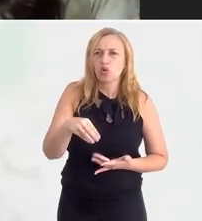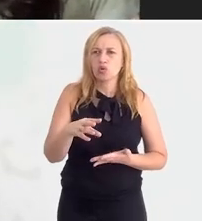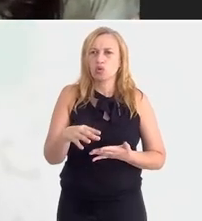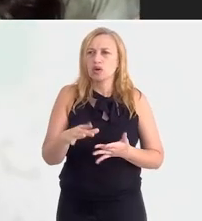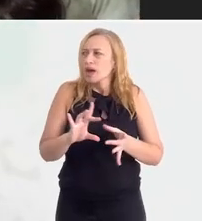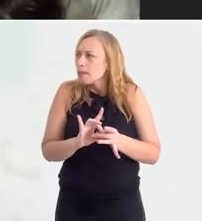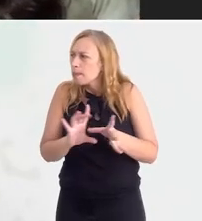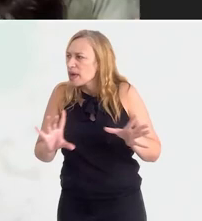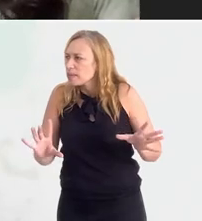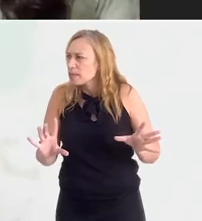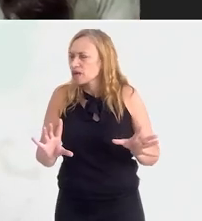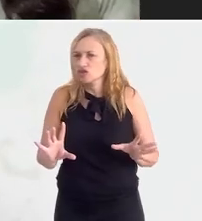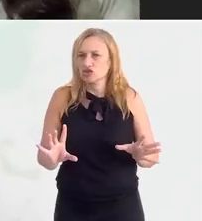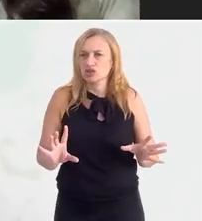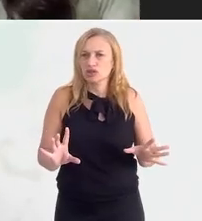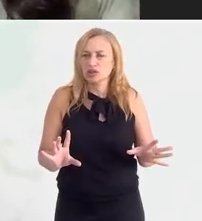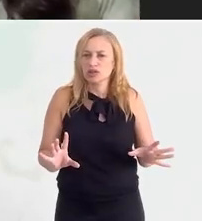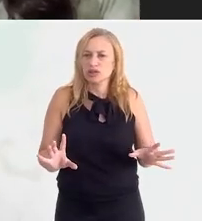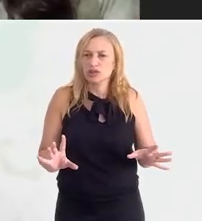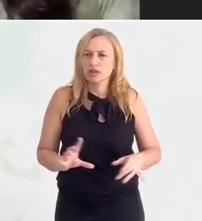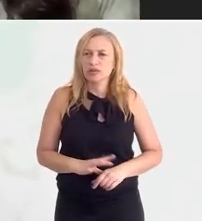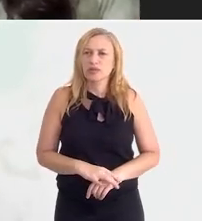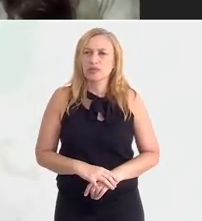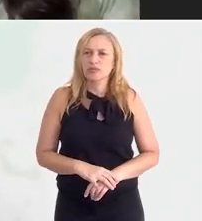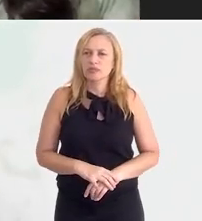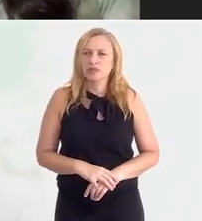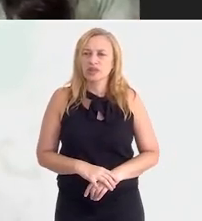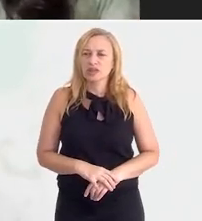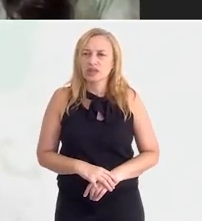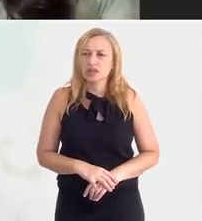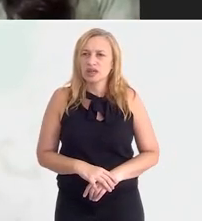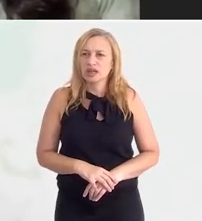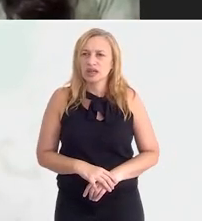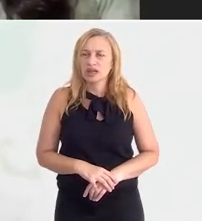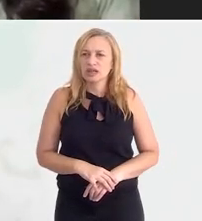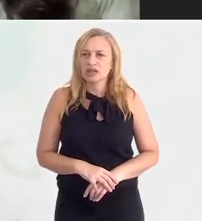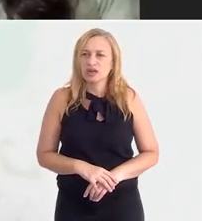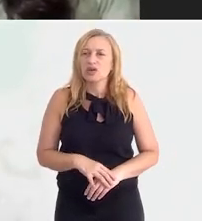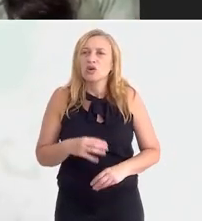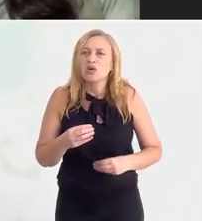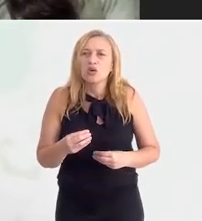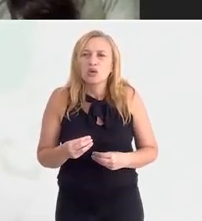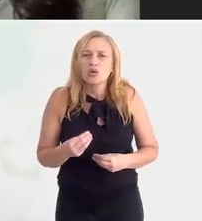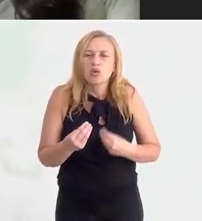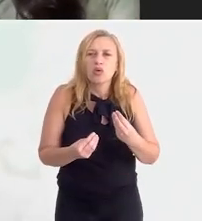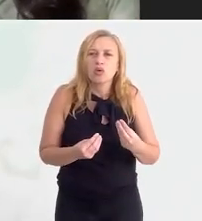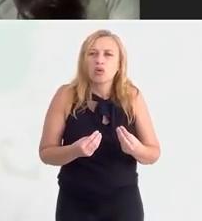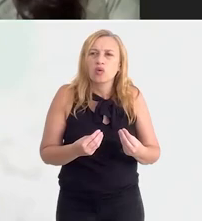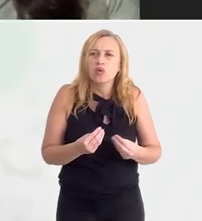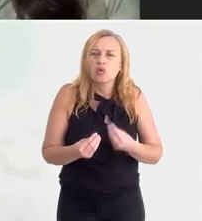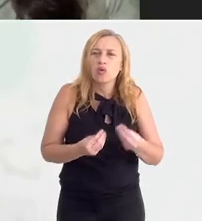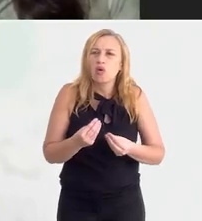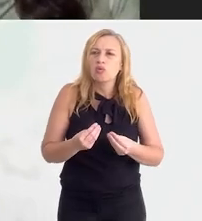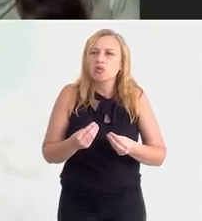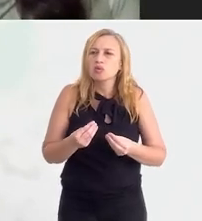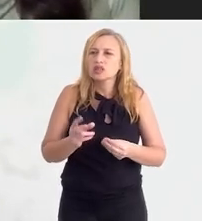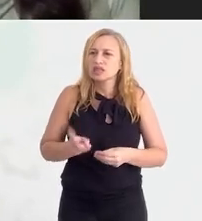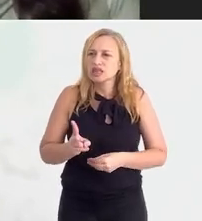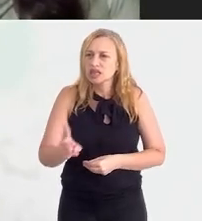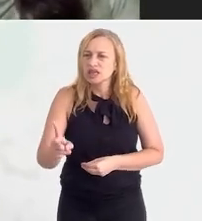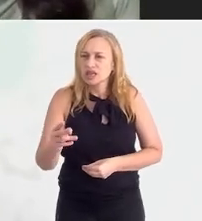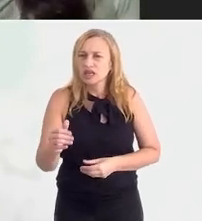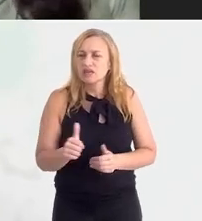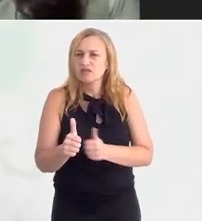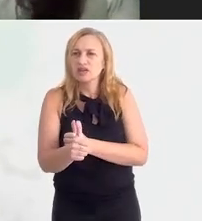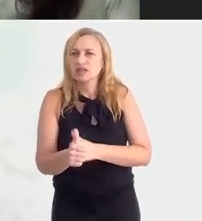permite é verdade. E que no aí, fundo. às vezes, a gente acaba se acomodando no talento, né? Como eu vou mais lá na